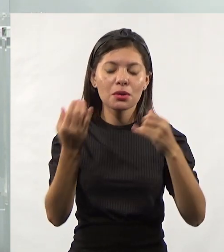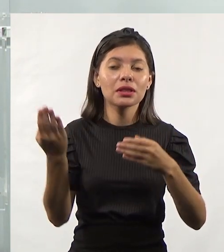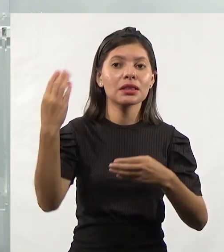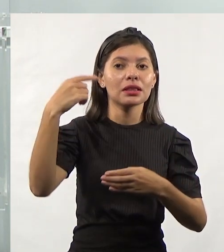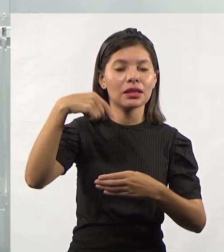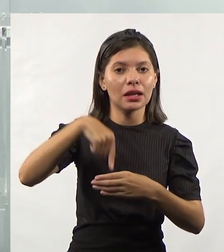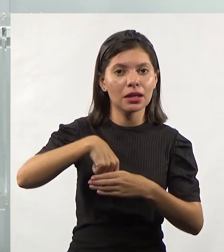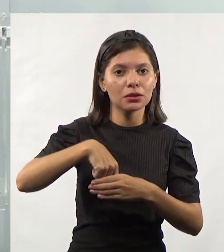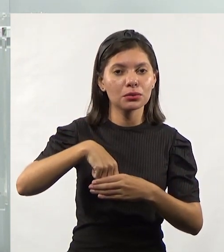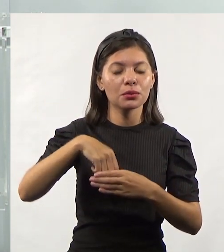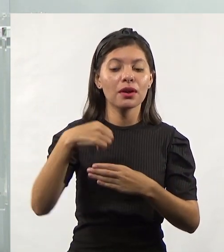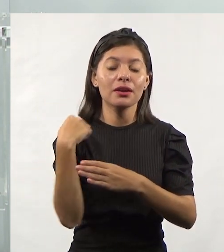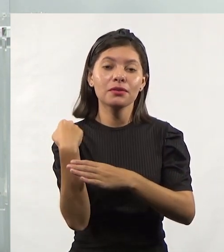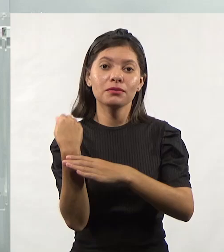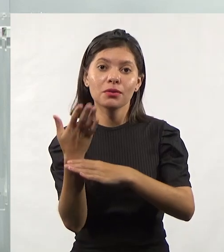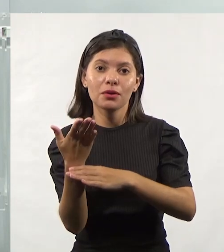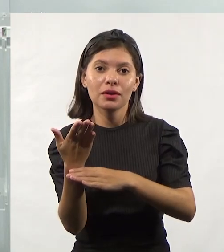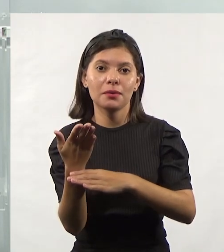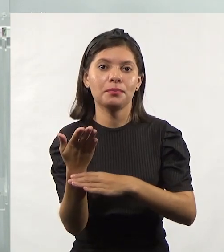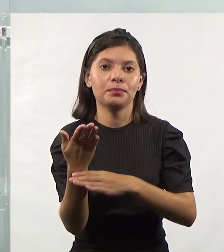e fora. Então essas